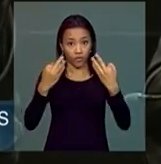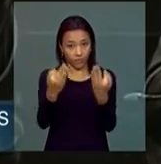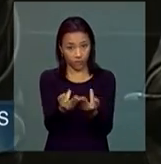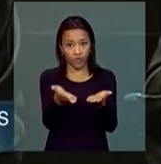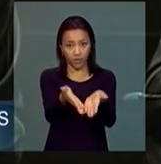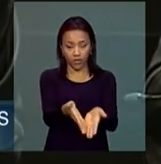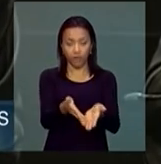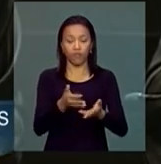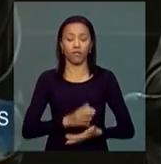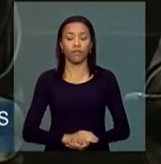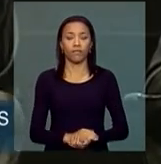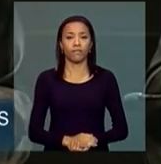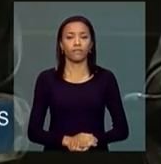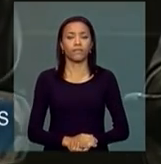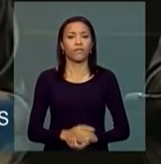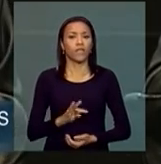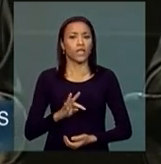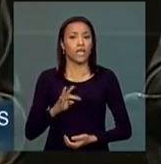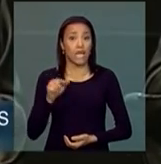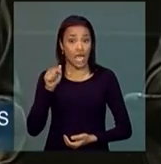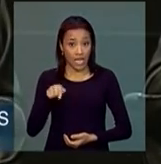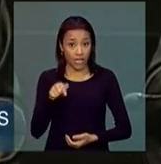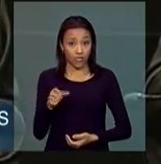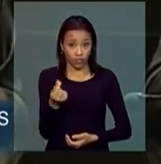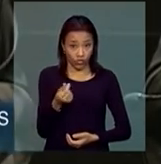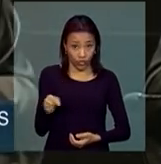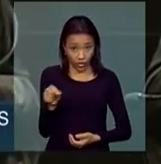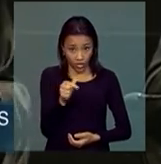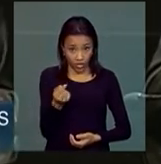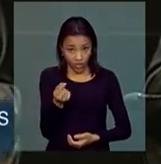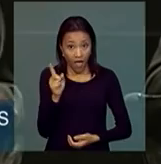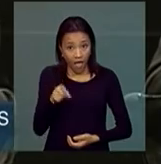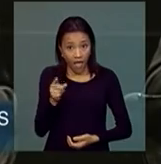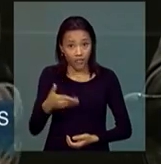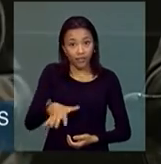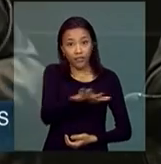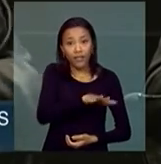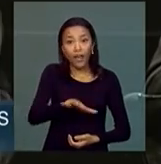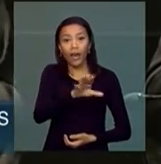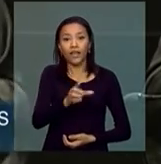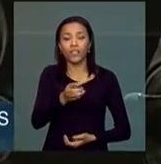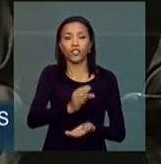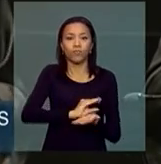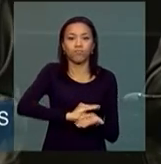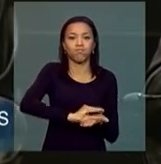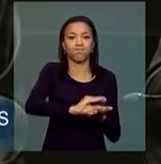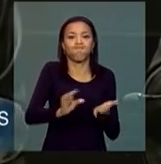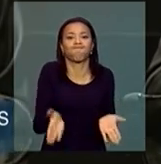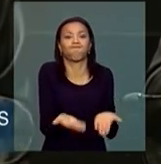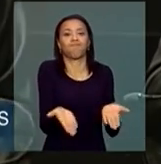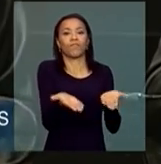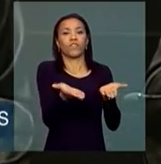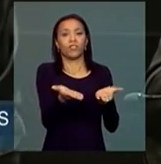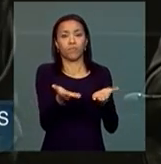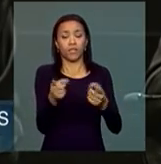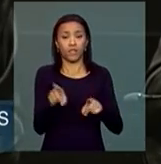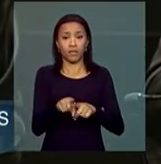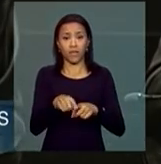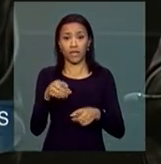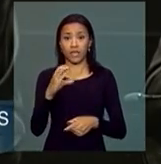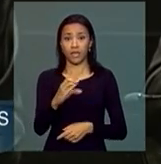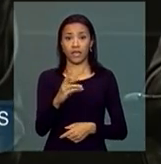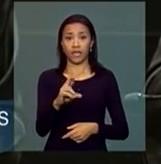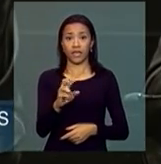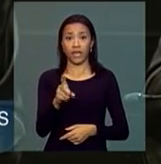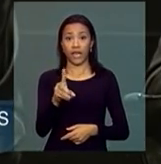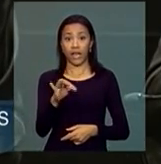ativa. Grande parte desses recursos são de investimento e mais de 70% desse crédito é operado